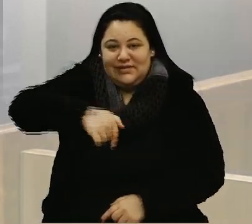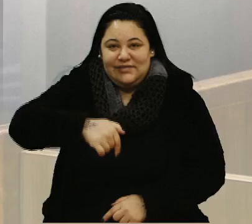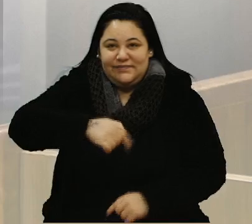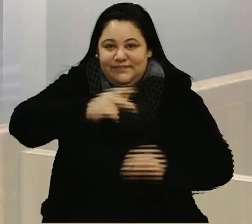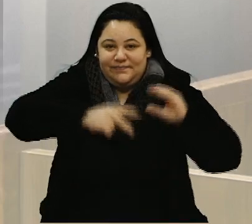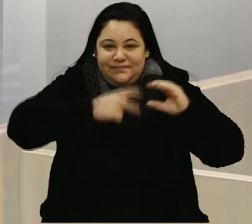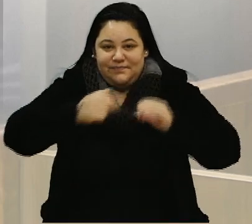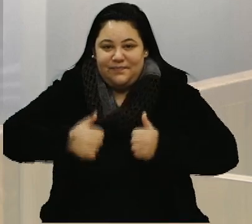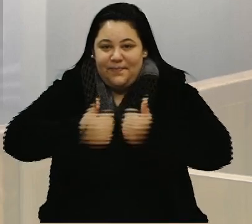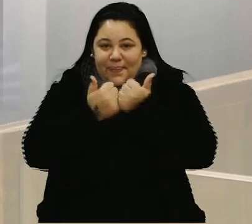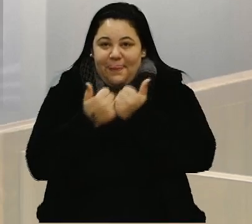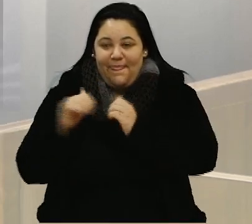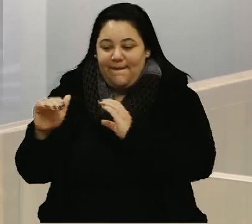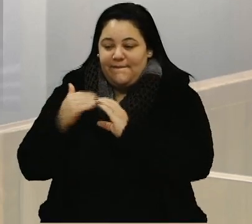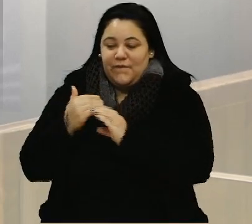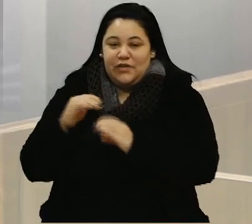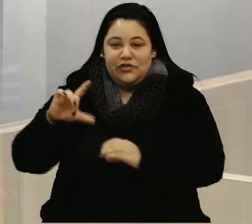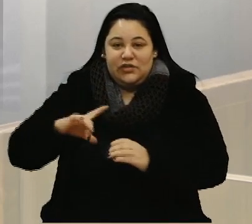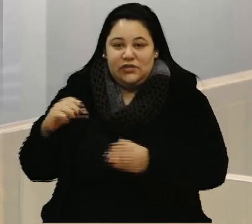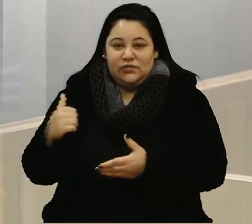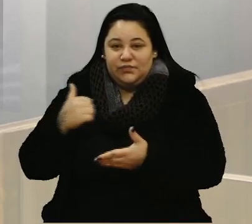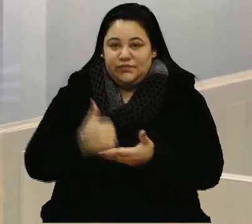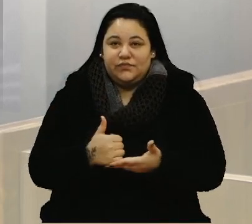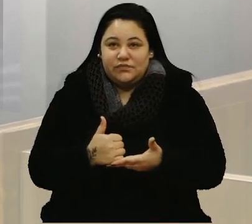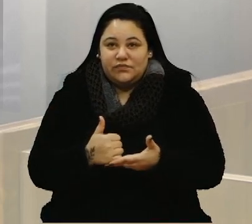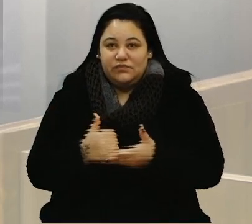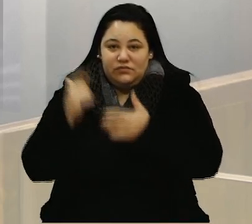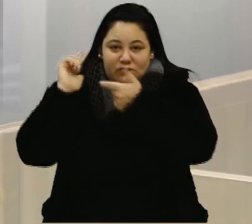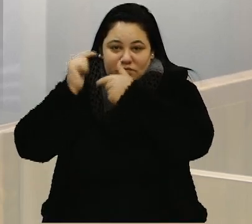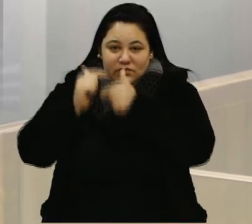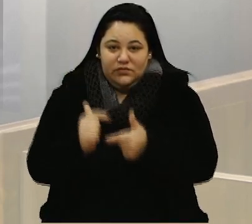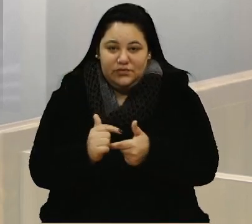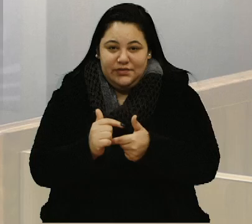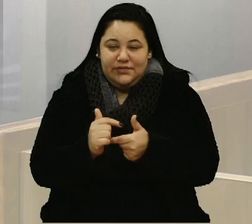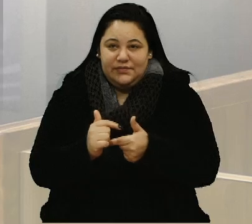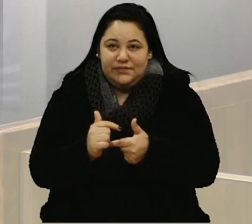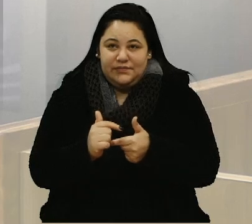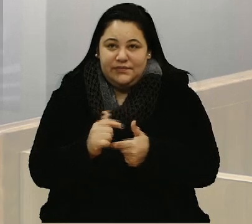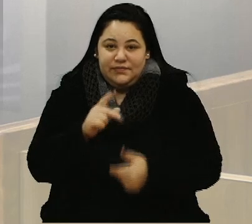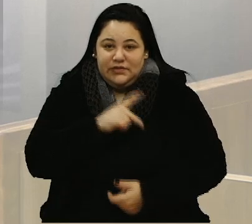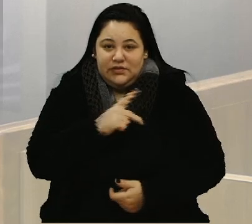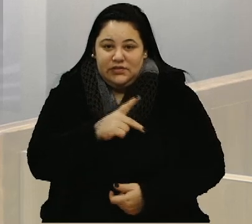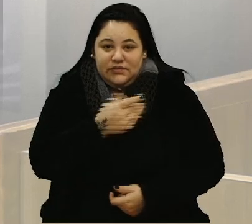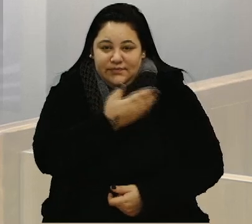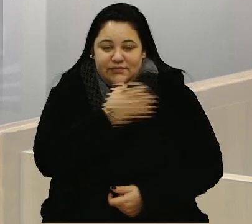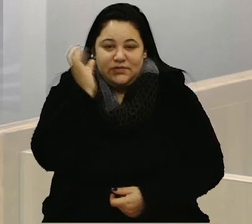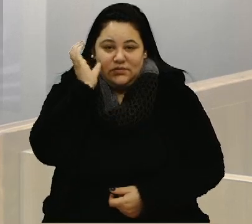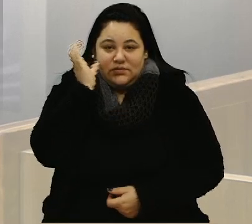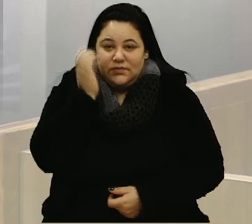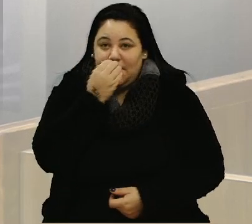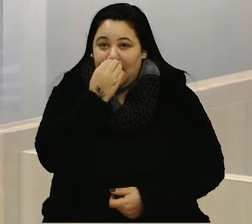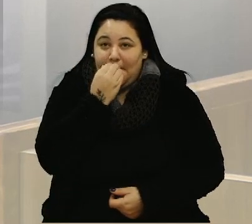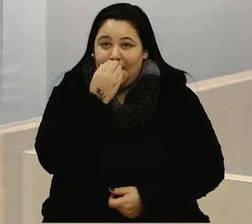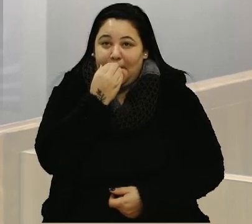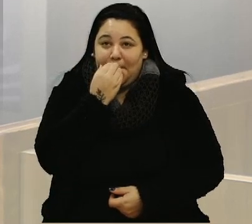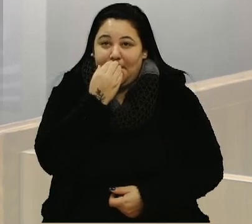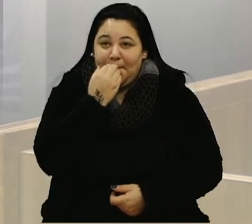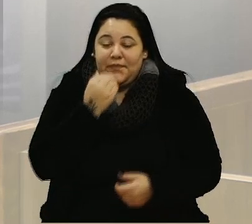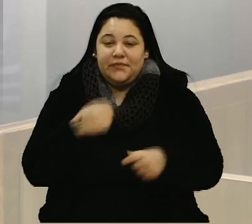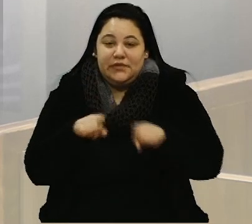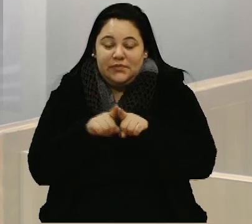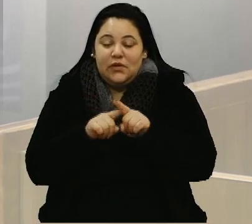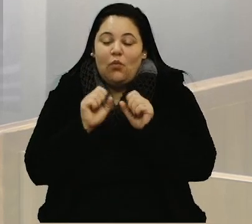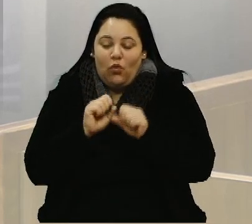vai me passando, nós temos uma frente parlamentar do tradicionalismo, presidida pelo senhor Cadori. Isso pode vir em conjunto,